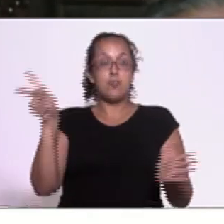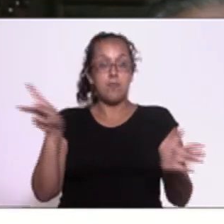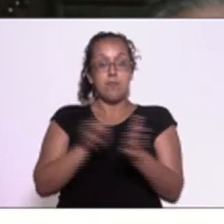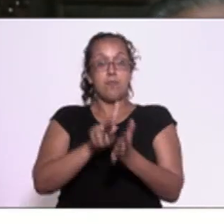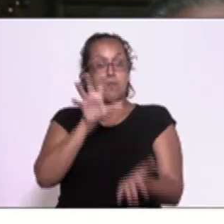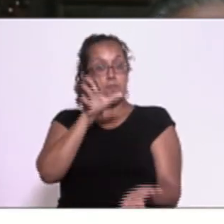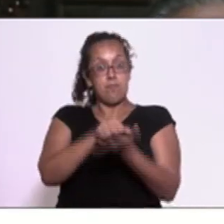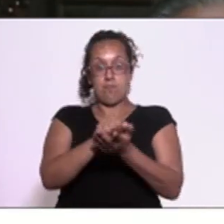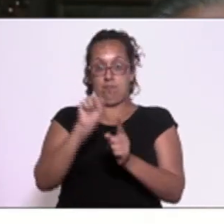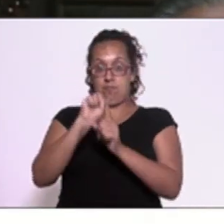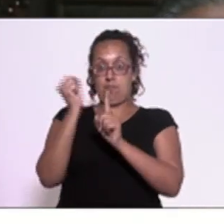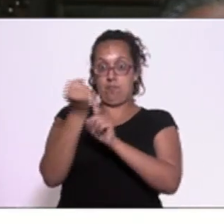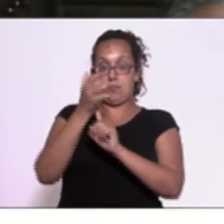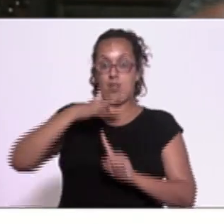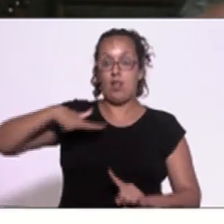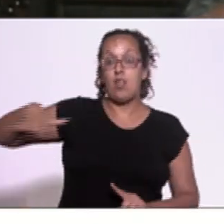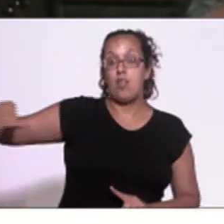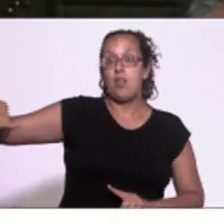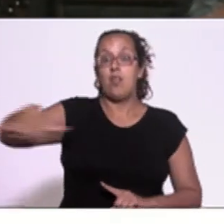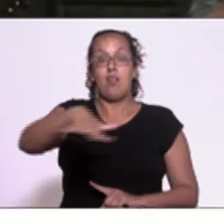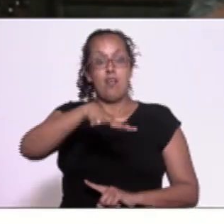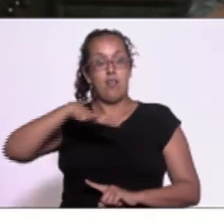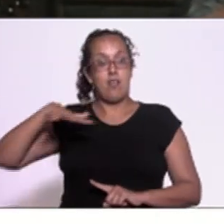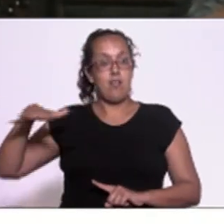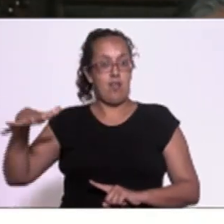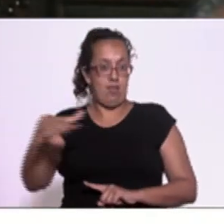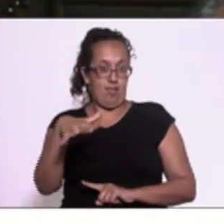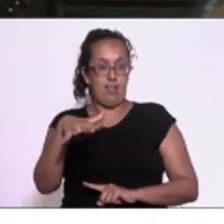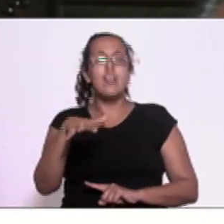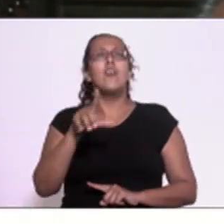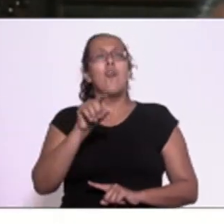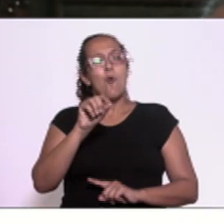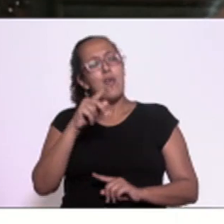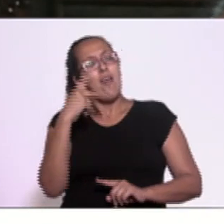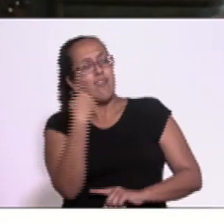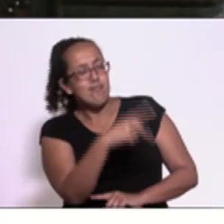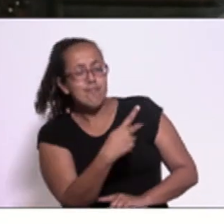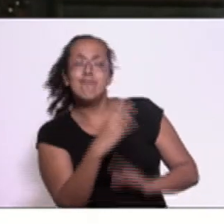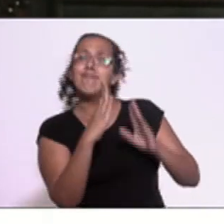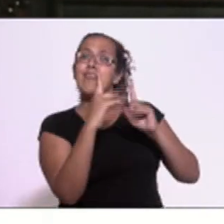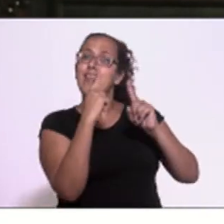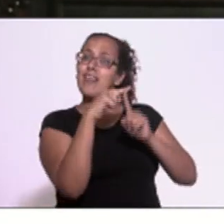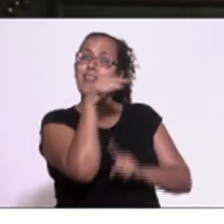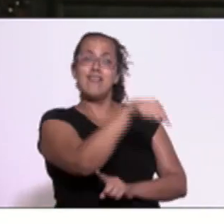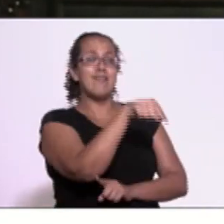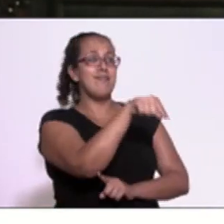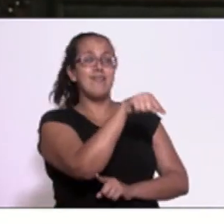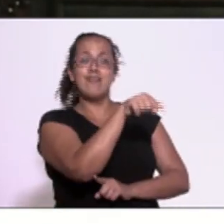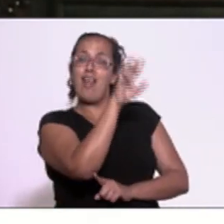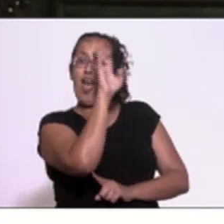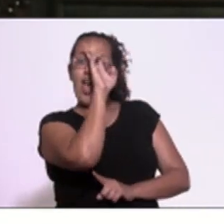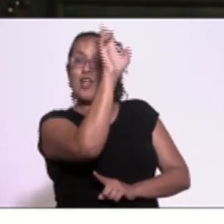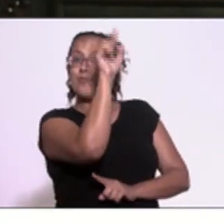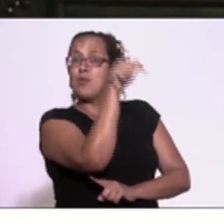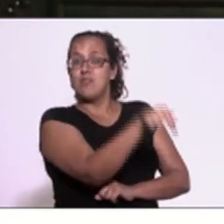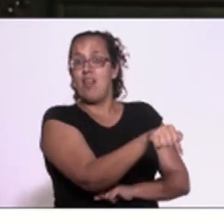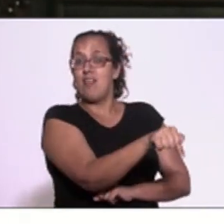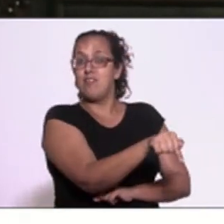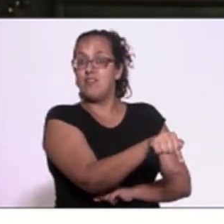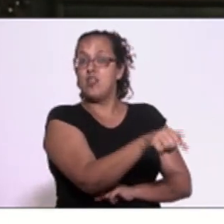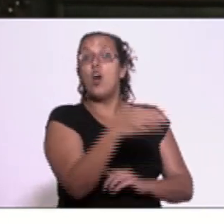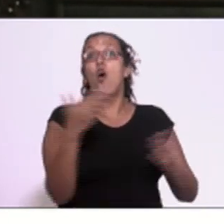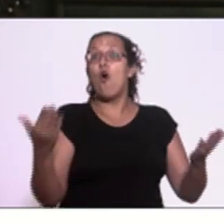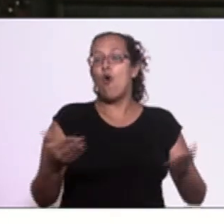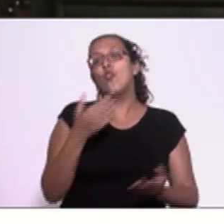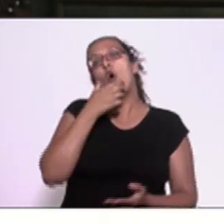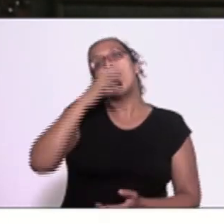da Humanidade, sempre esteve e continua a cargo da Igreja Positivista do Brasil, dirigida hoje por